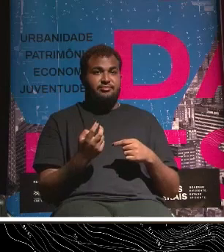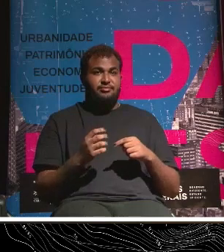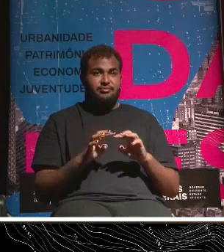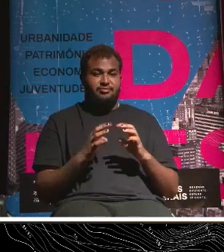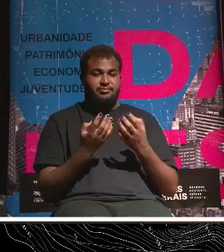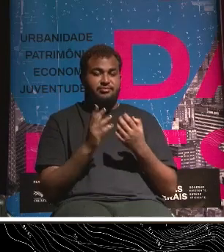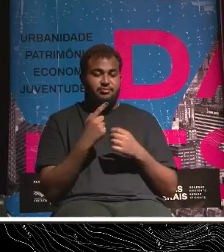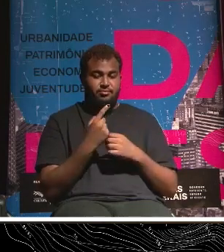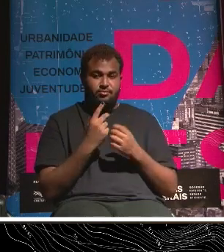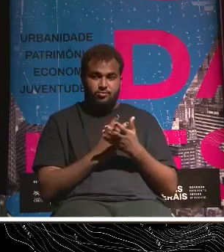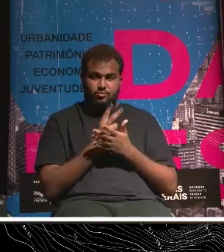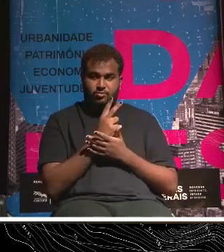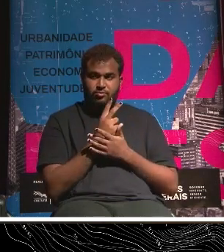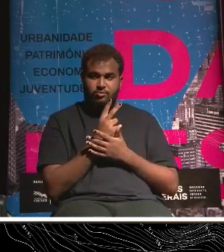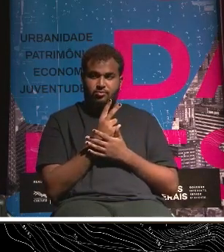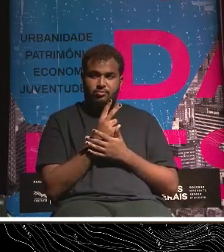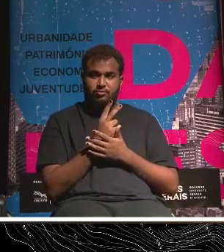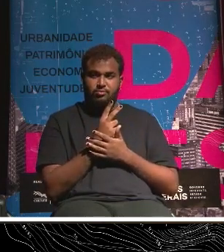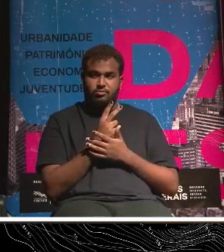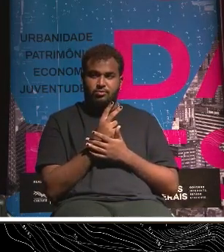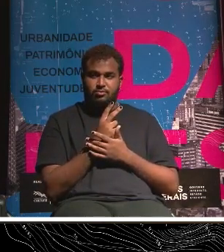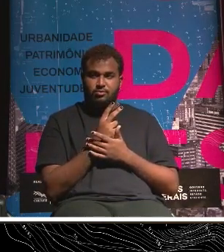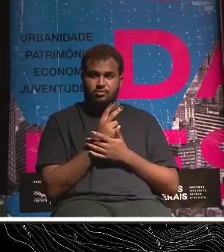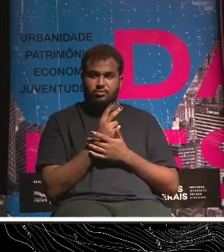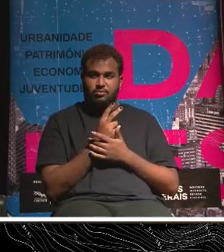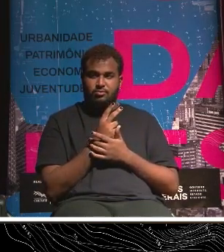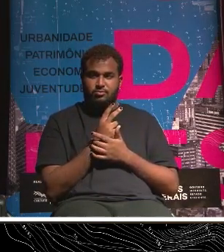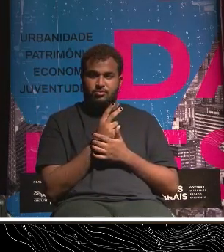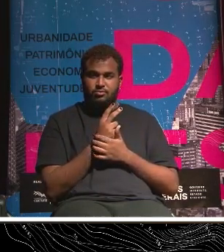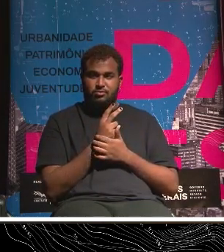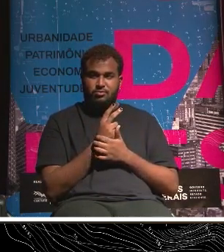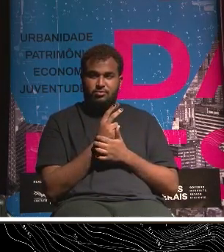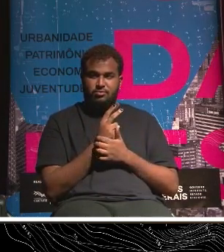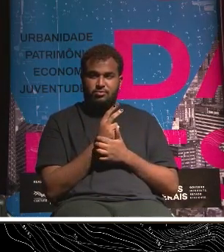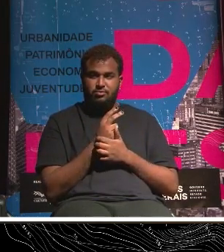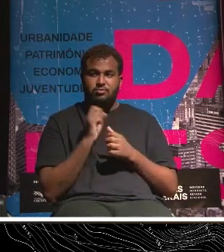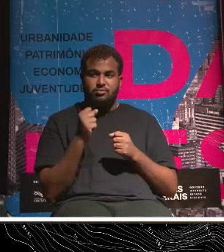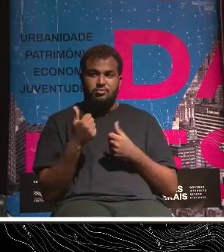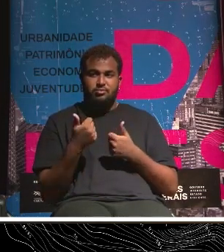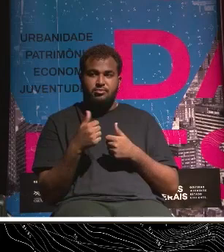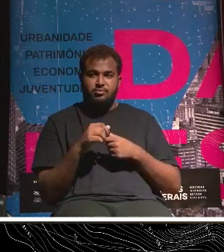continuar progredindo em termos de nível civilizacional desse nosso país. Né? A gente